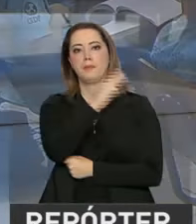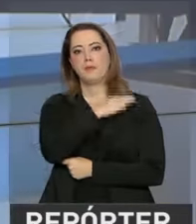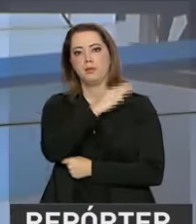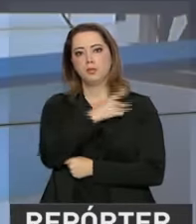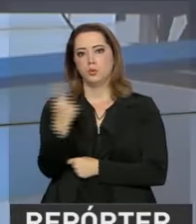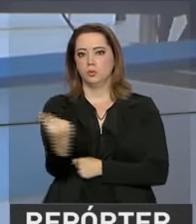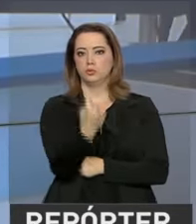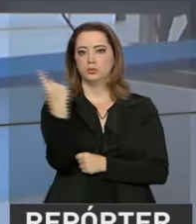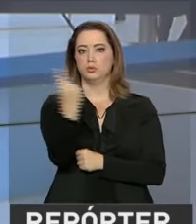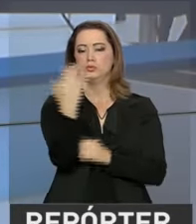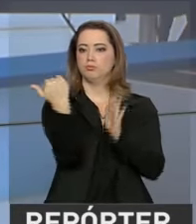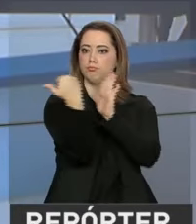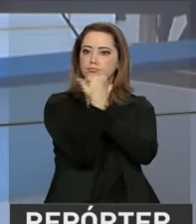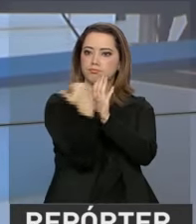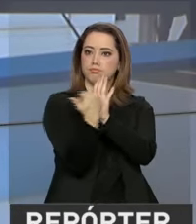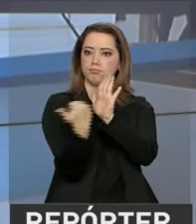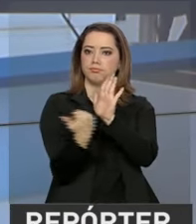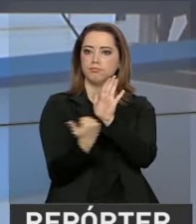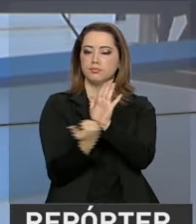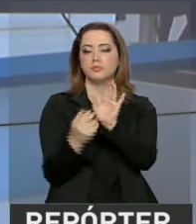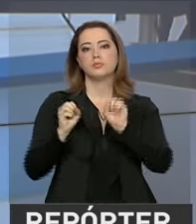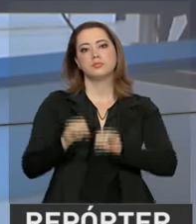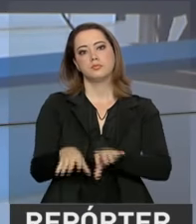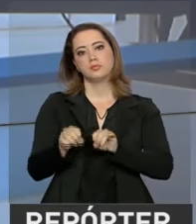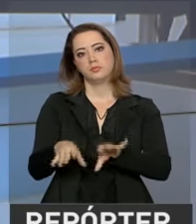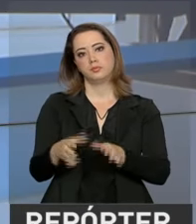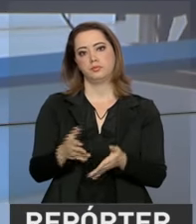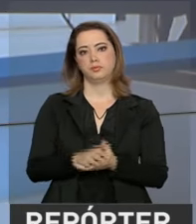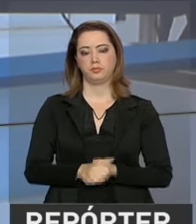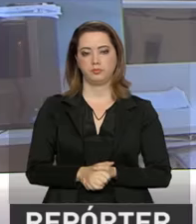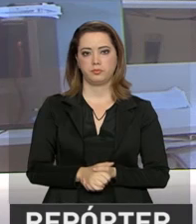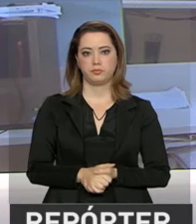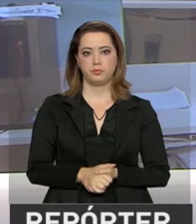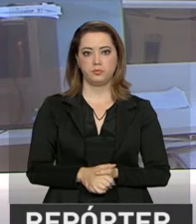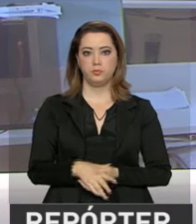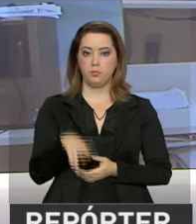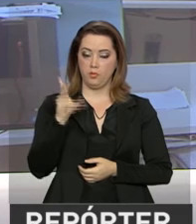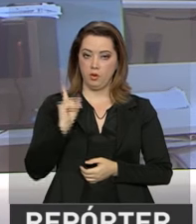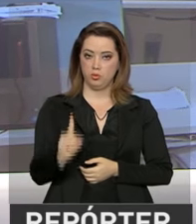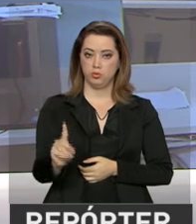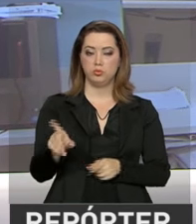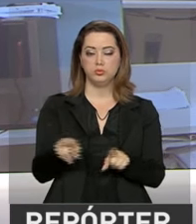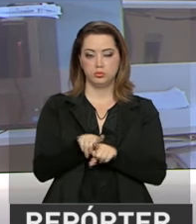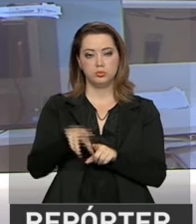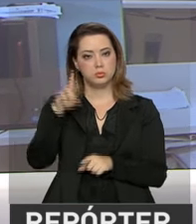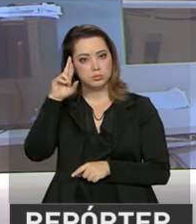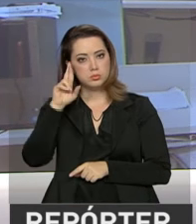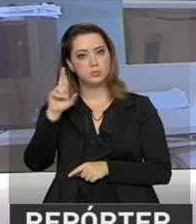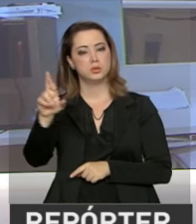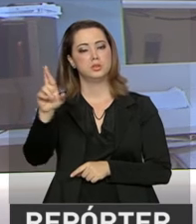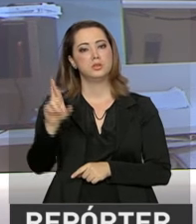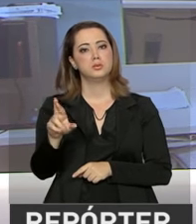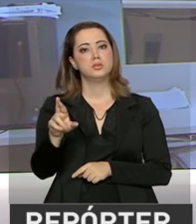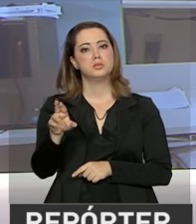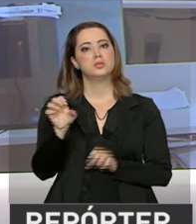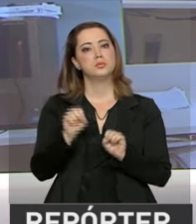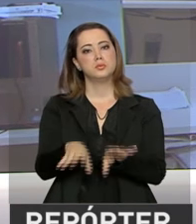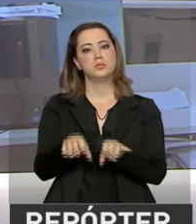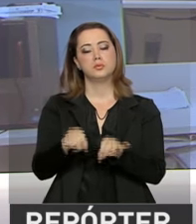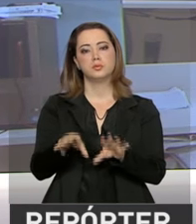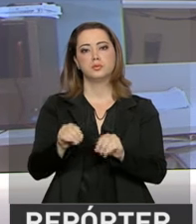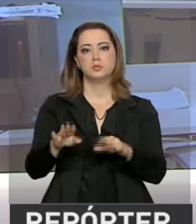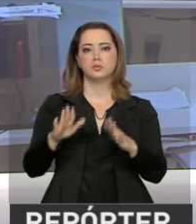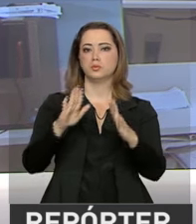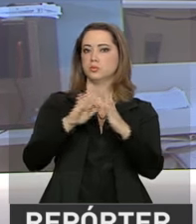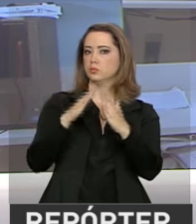comum curricular está prevista no Plano Nacional de Educação. Diretores e responsáveis por escolas de educação